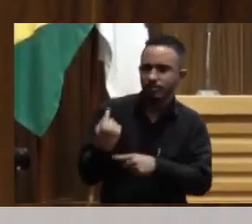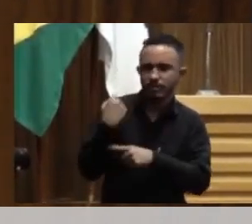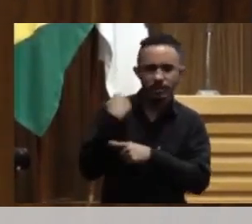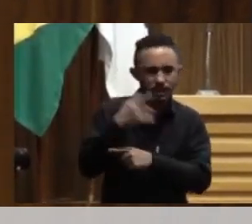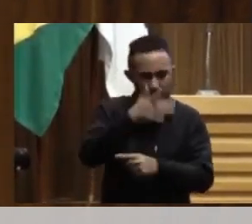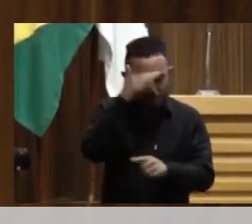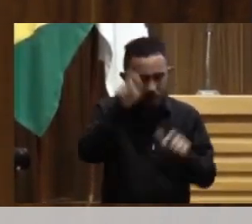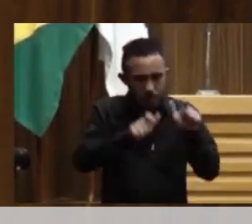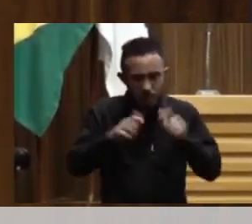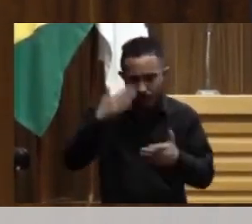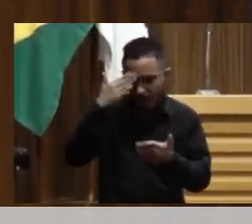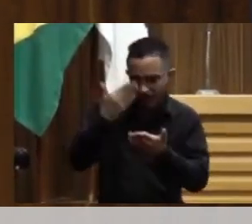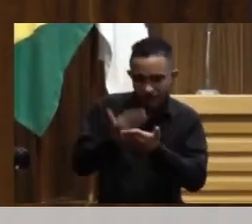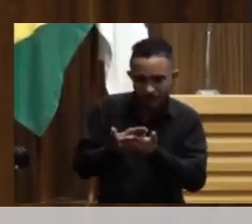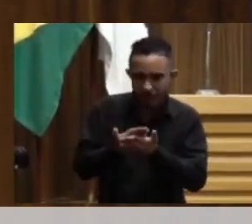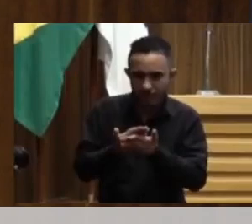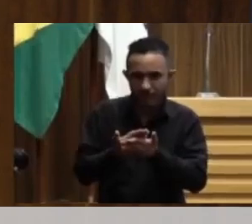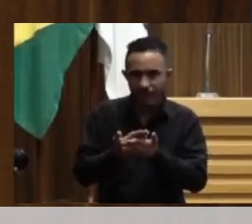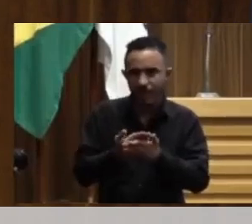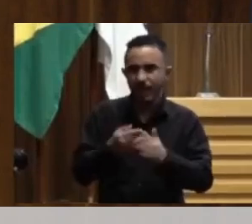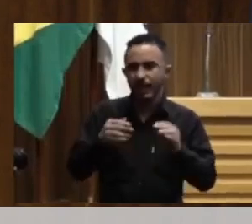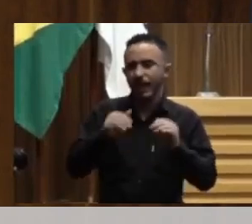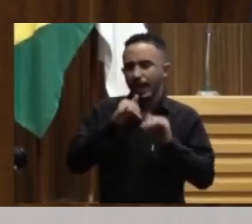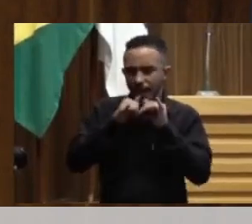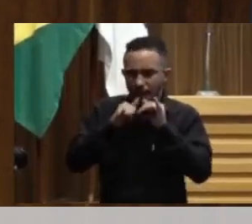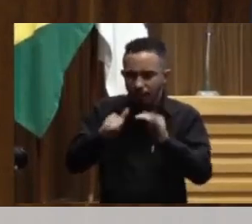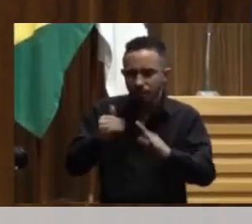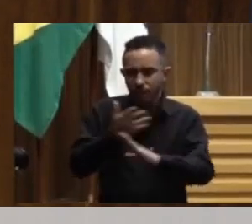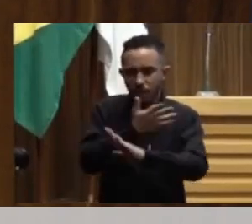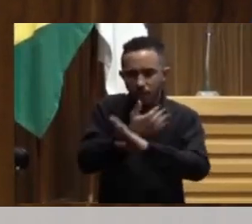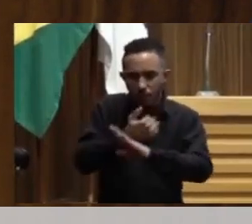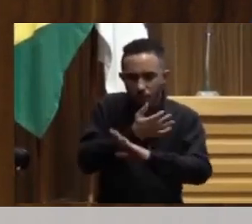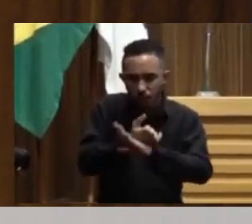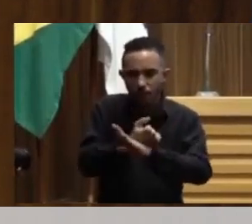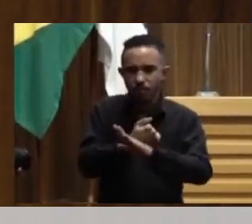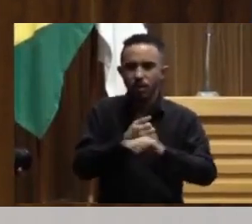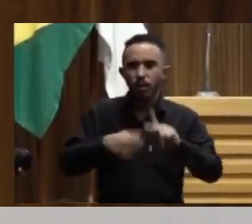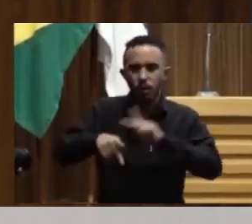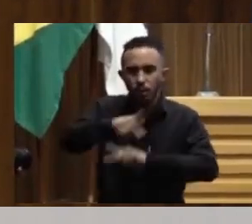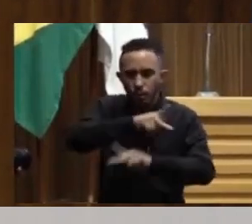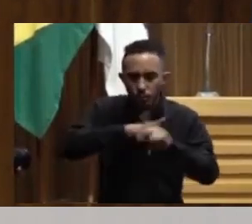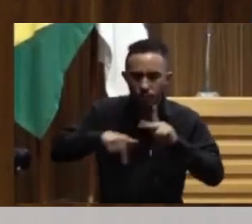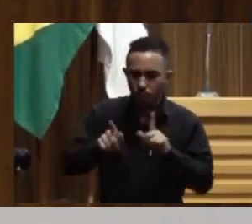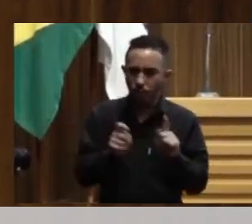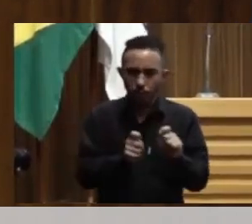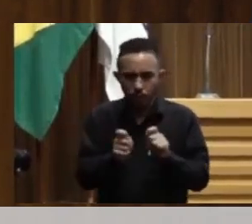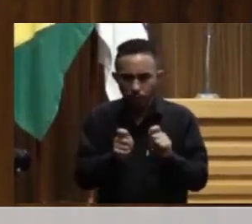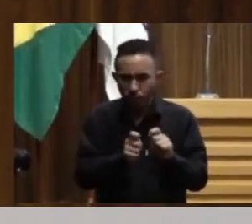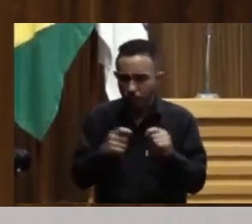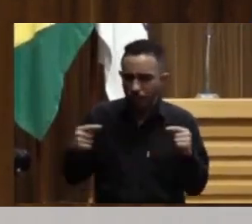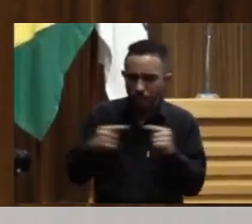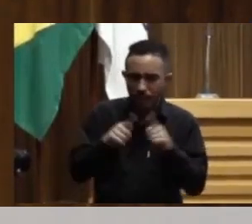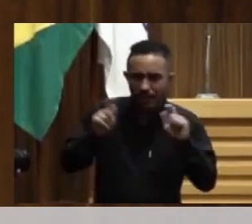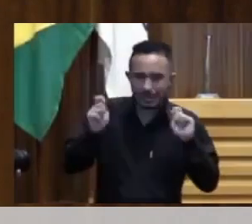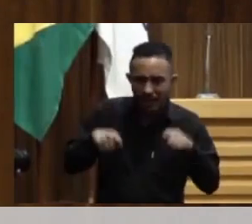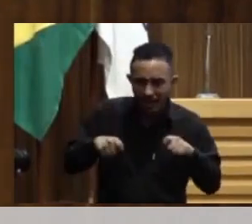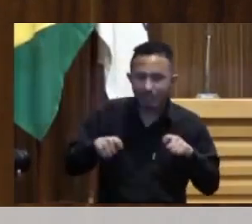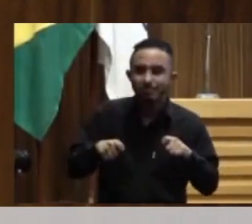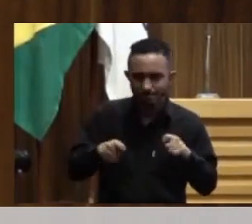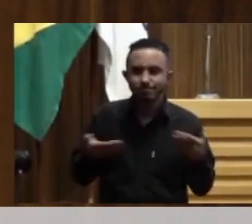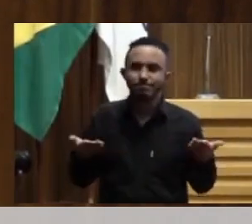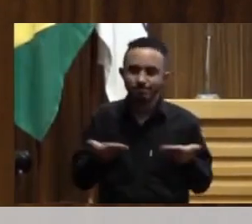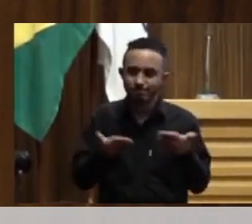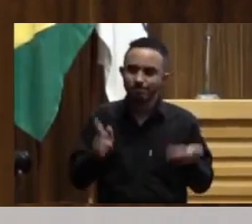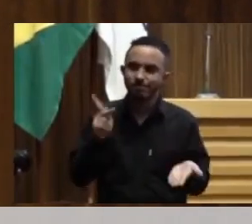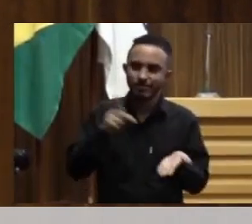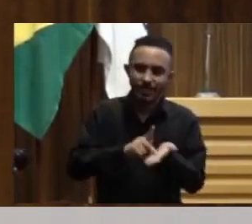acreditaria que energia solar e eólica fosse economicamente factível. E hoje é a